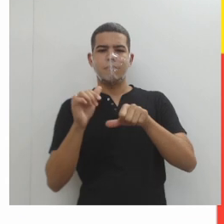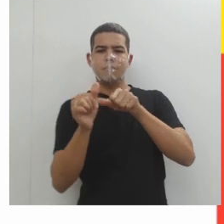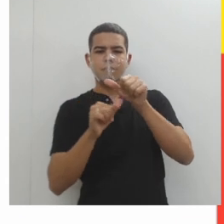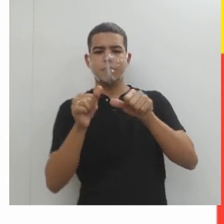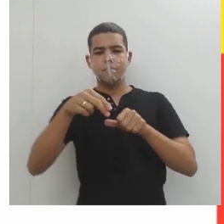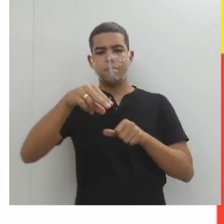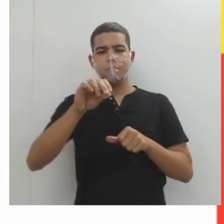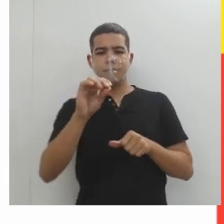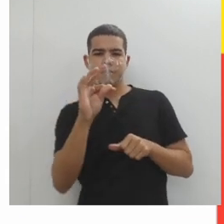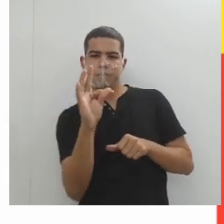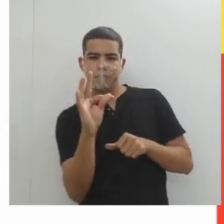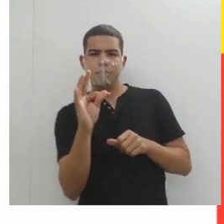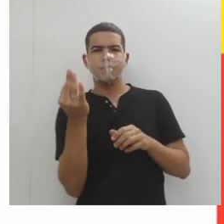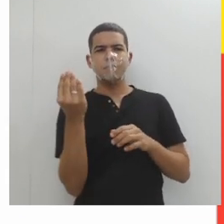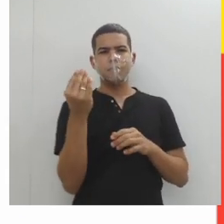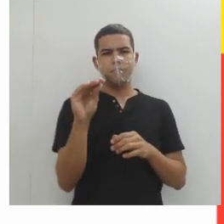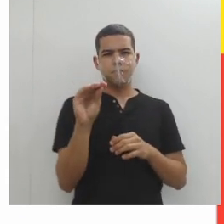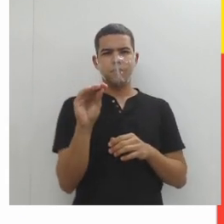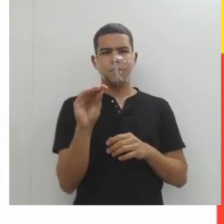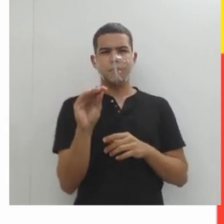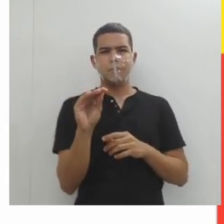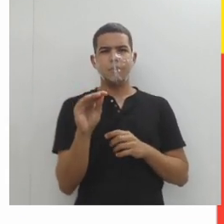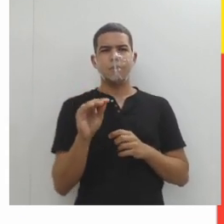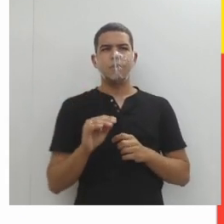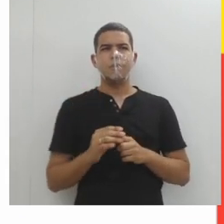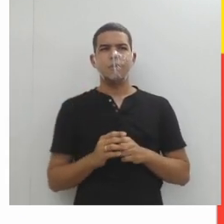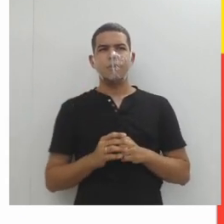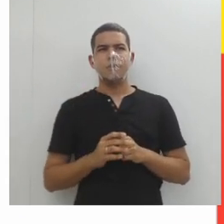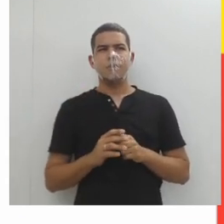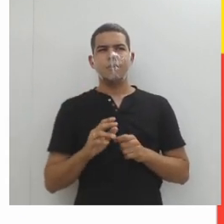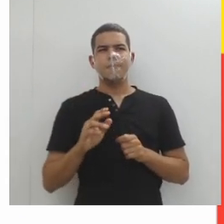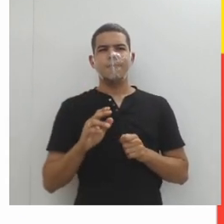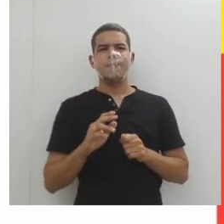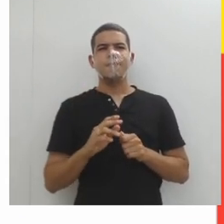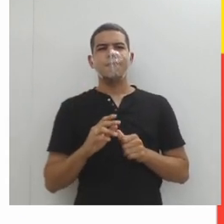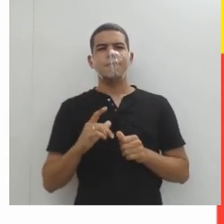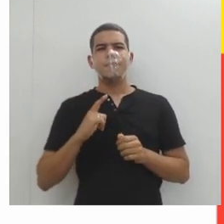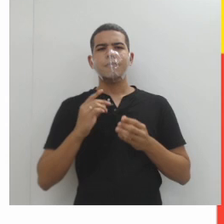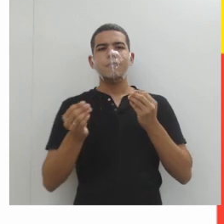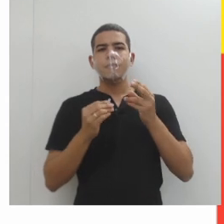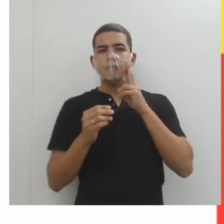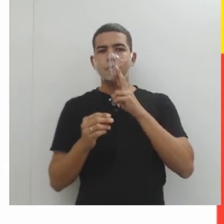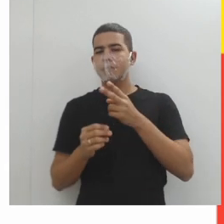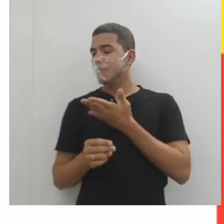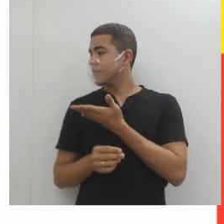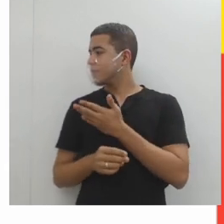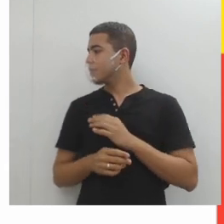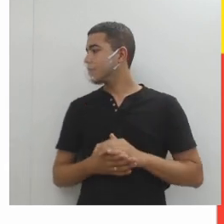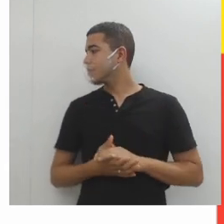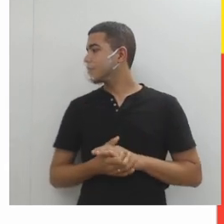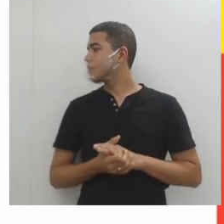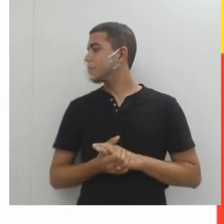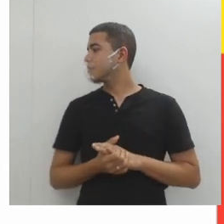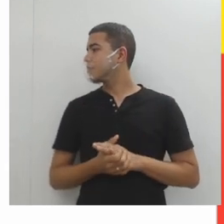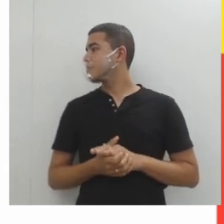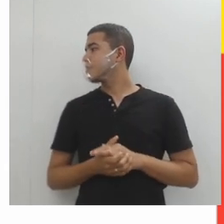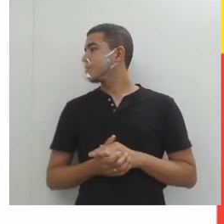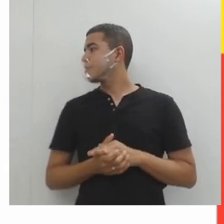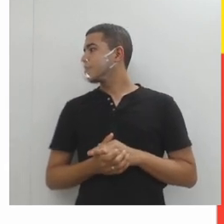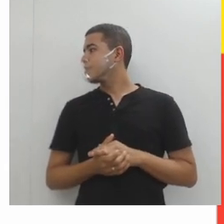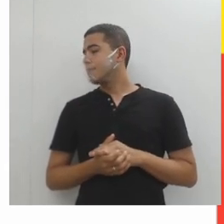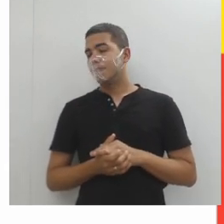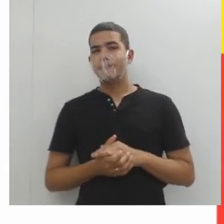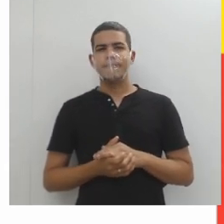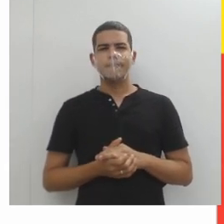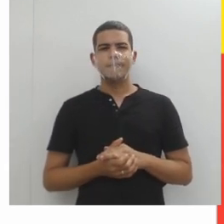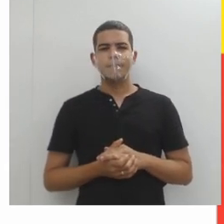verbo principal, que nesse caso é o have, que está na forma ali do particípio passado, had. Observa a resposta. We haven't had lunch at